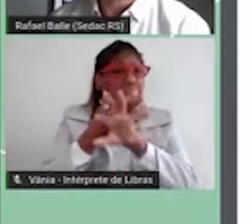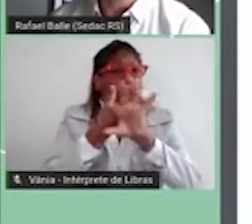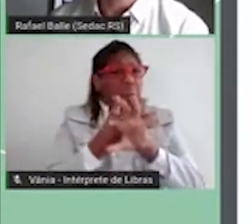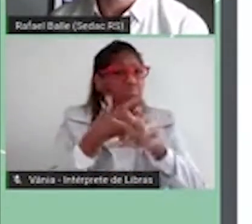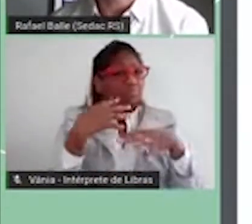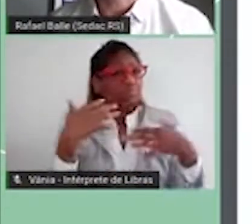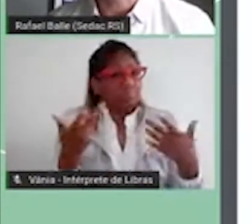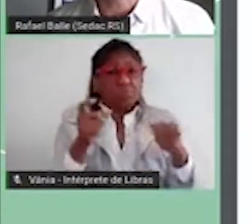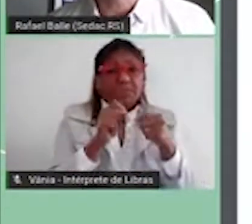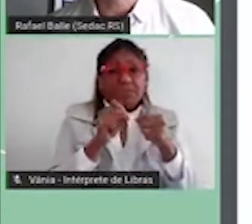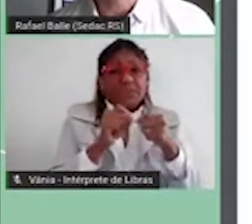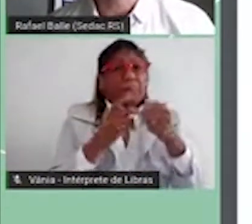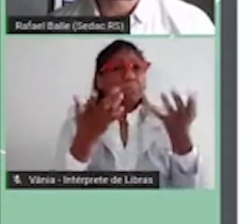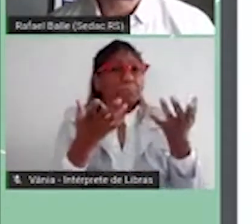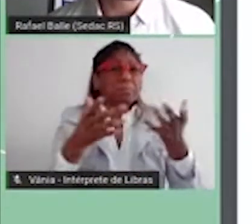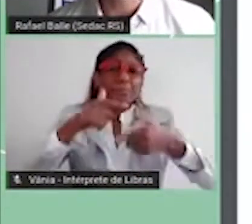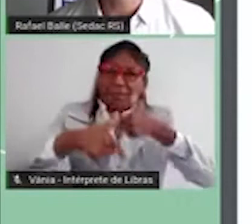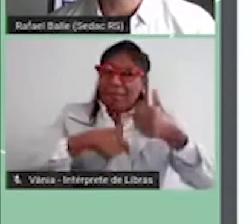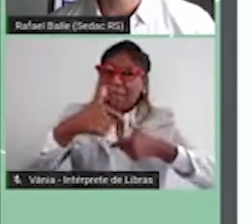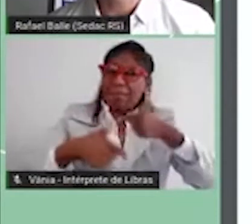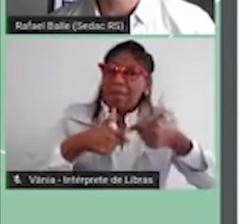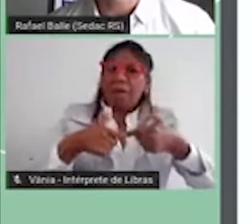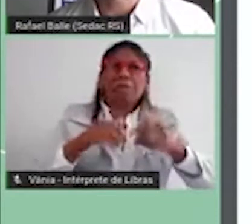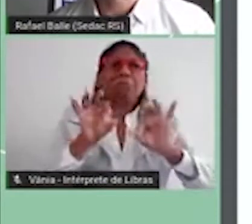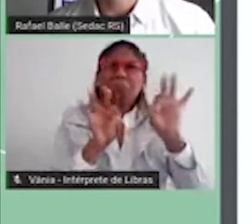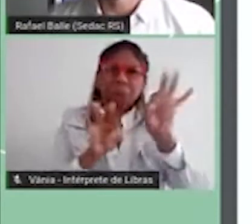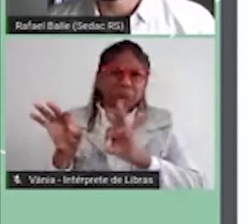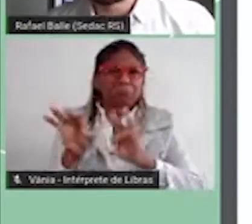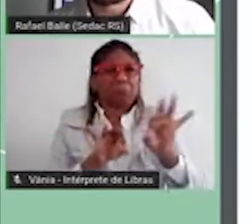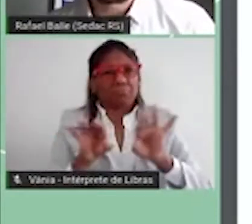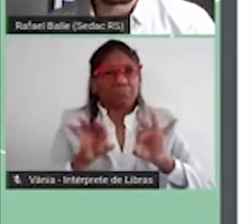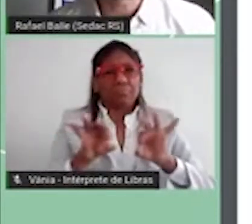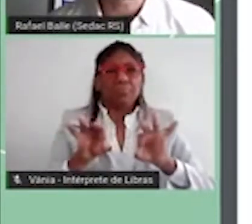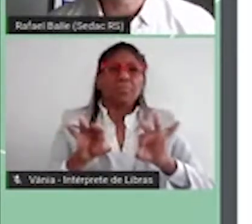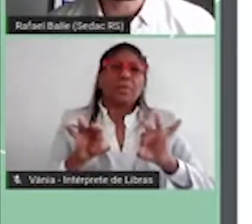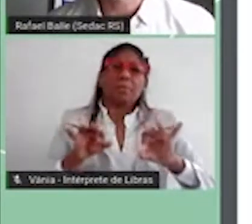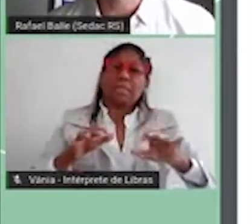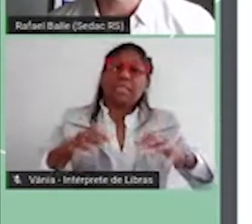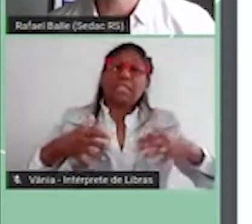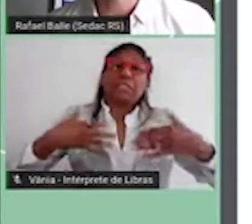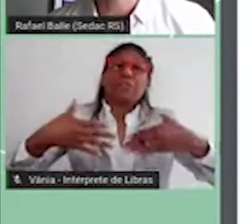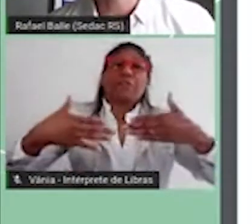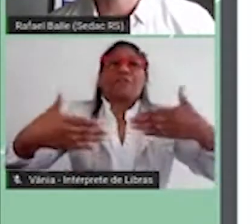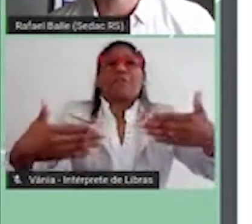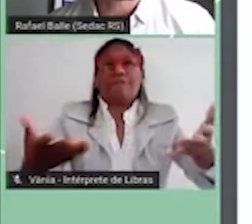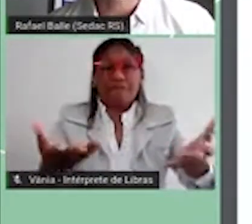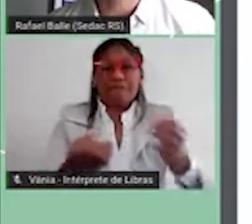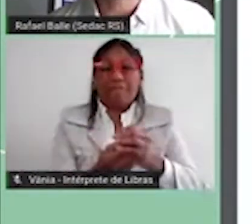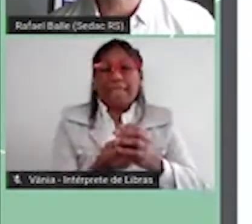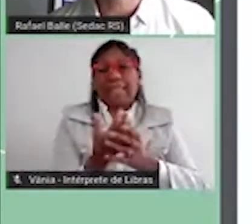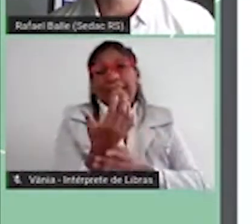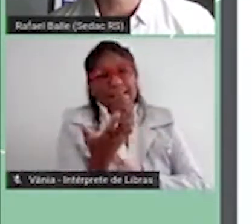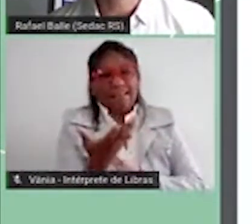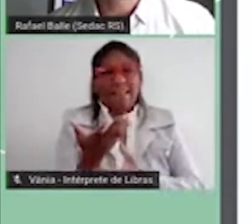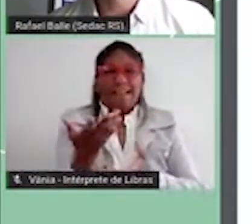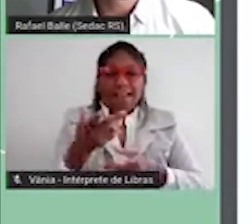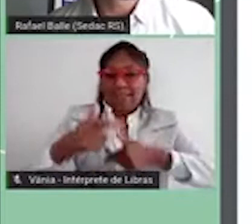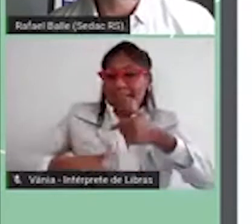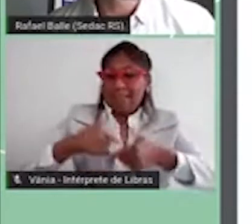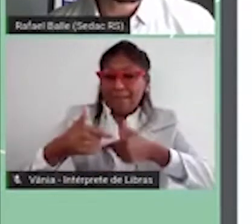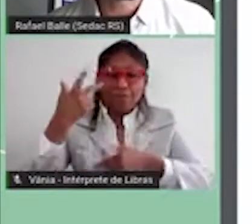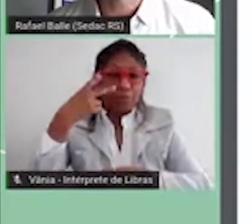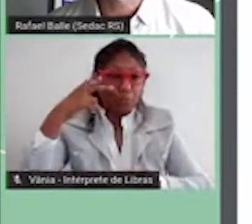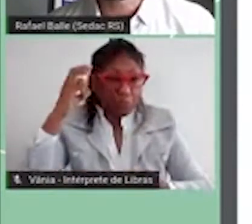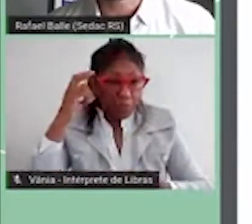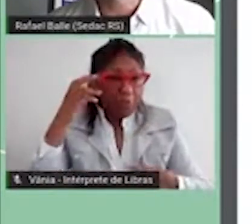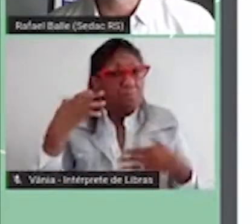aí trabalhos estruturantes para desenvolvimento de criação de novos bens e serviços culturais aí para que possam,